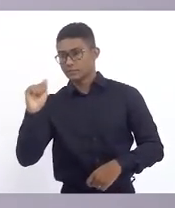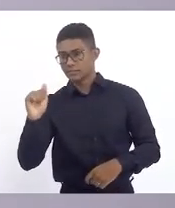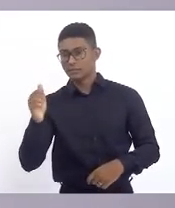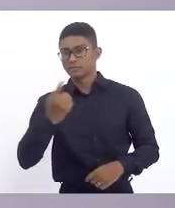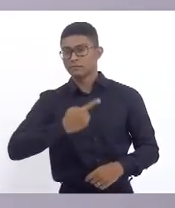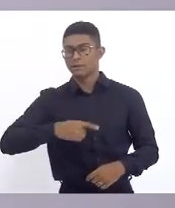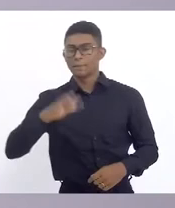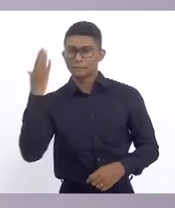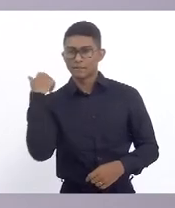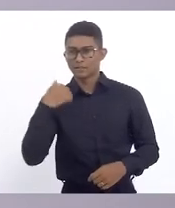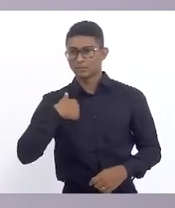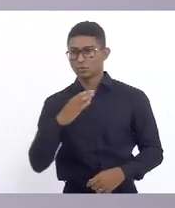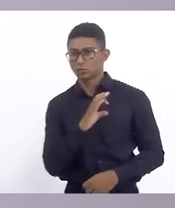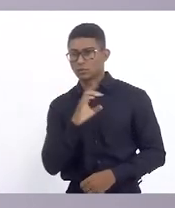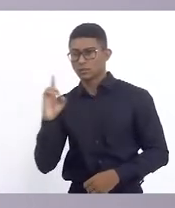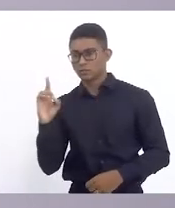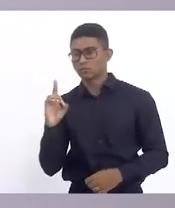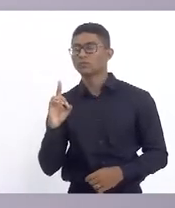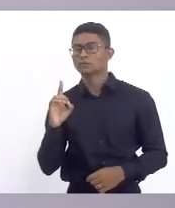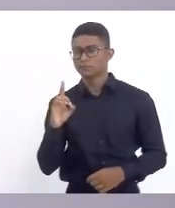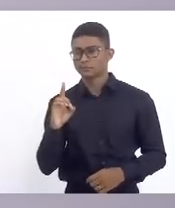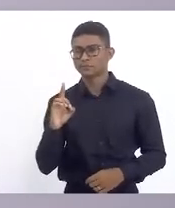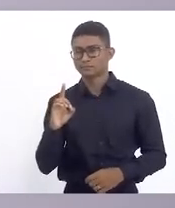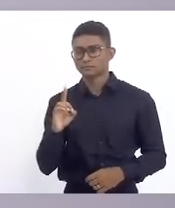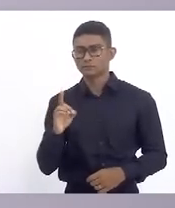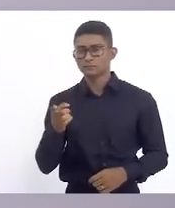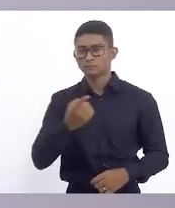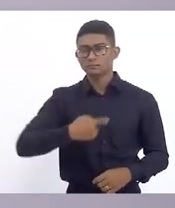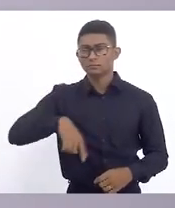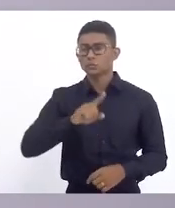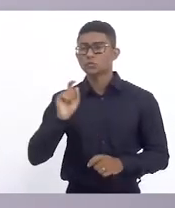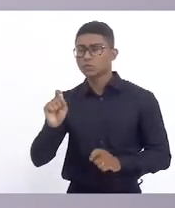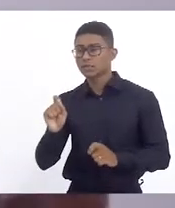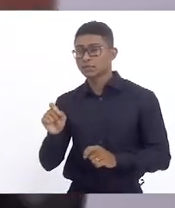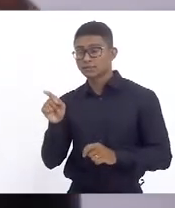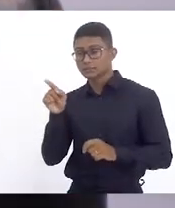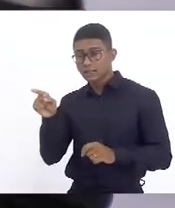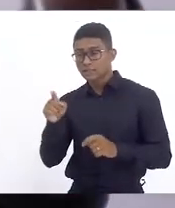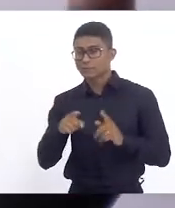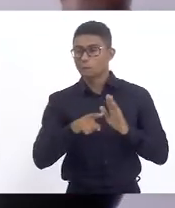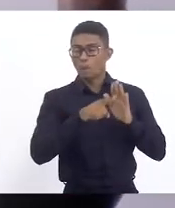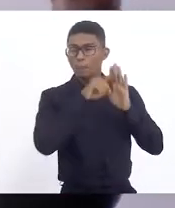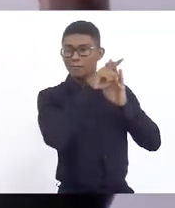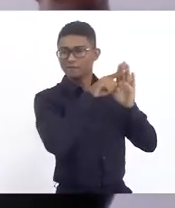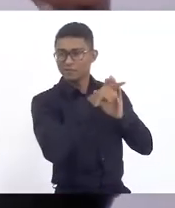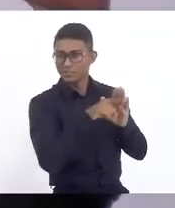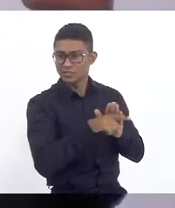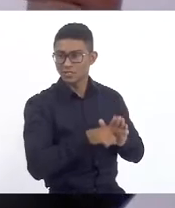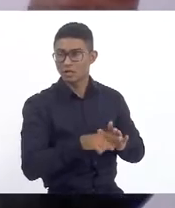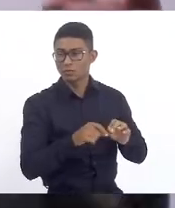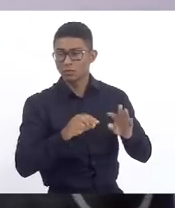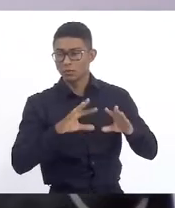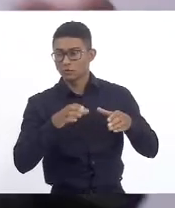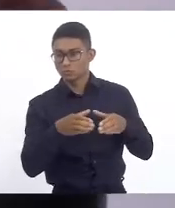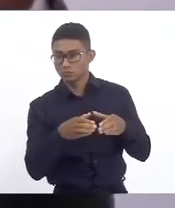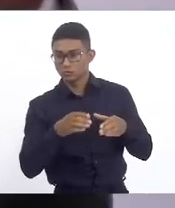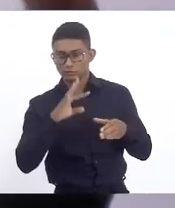era coordenador do GAEMA, para as promotorias de cidadania, para que se investigasse a autonomia financeira da agência